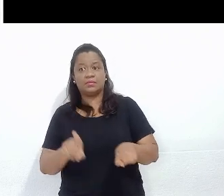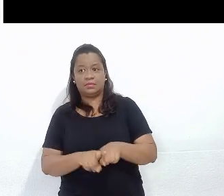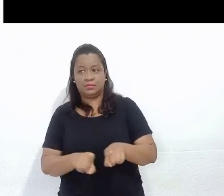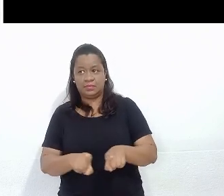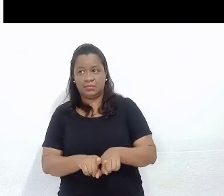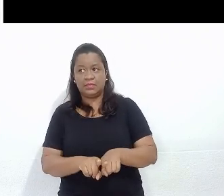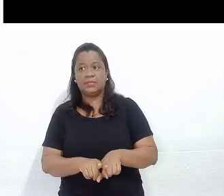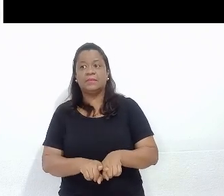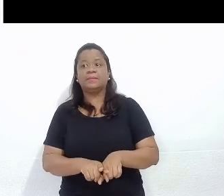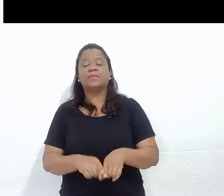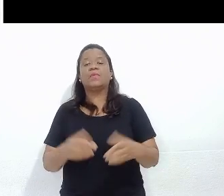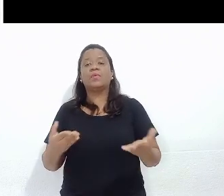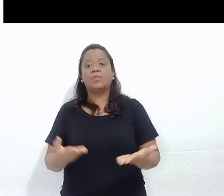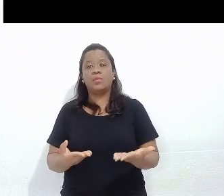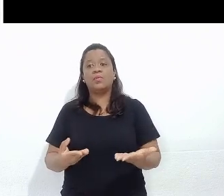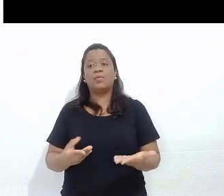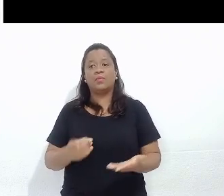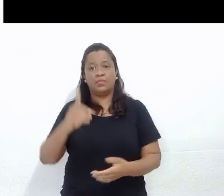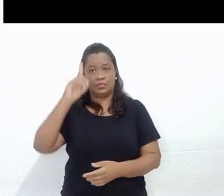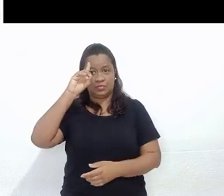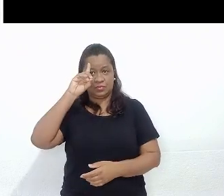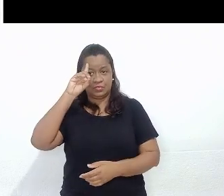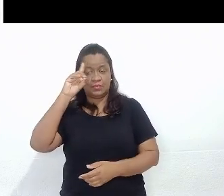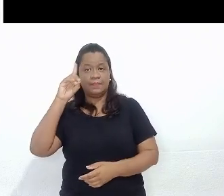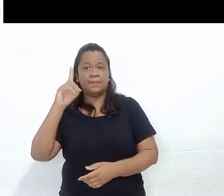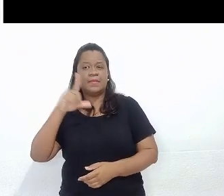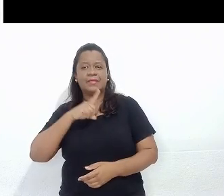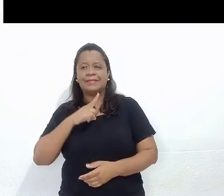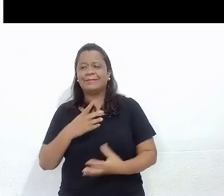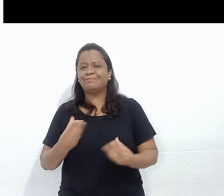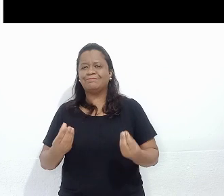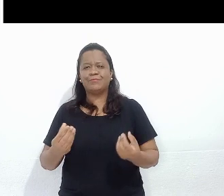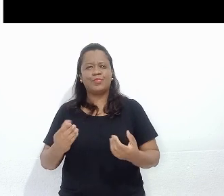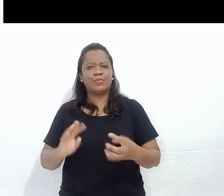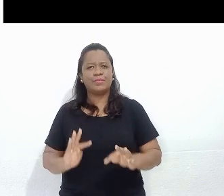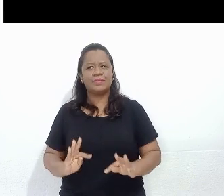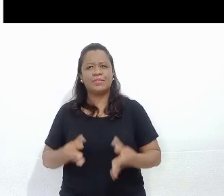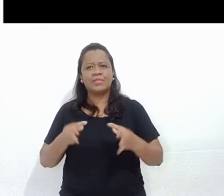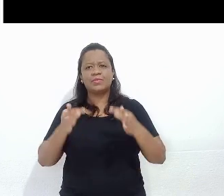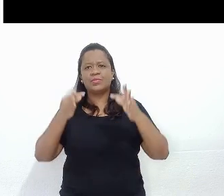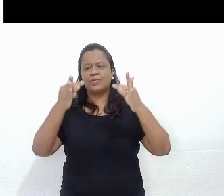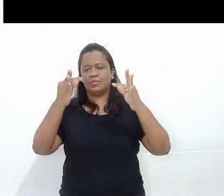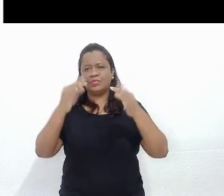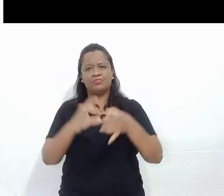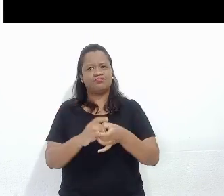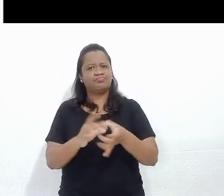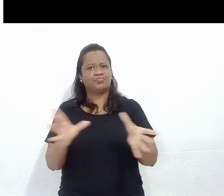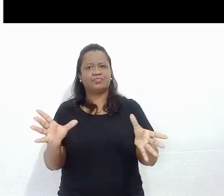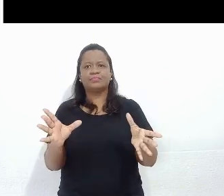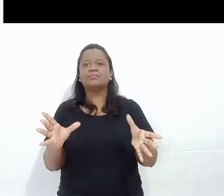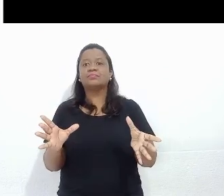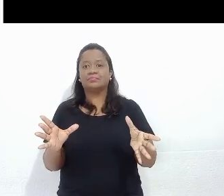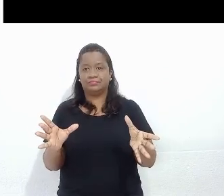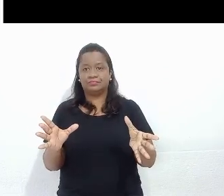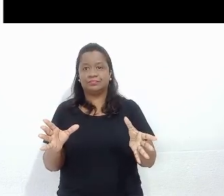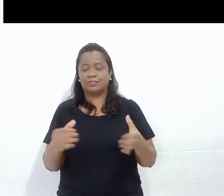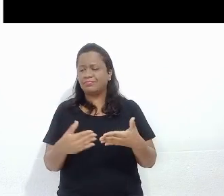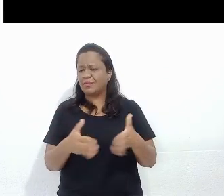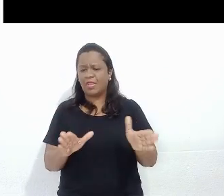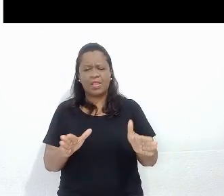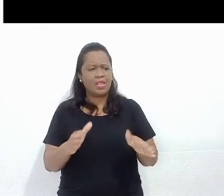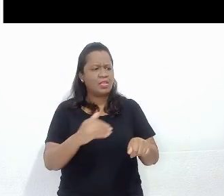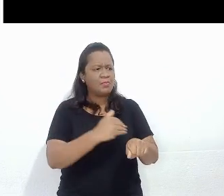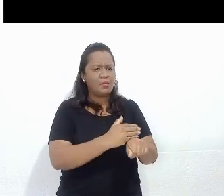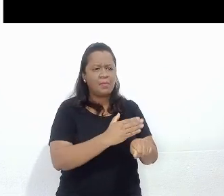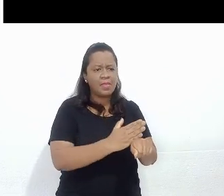assim, hoje em dia a gente tem muita tecnologia a nosso dispor, né? Todo momento está